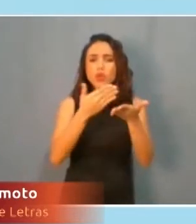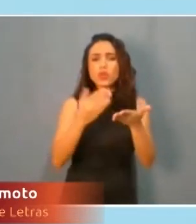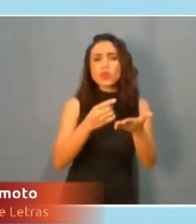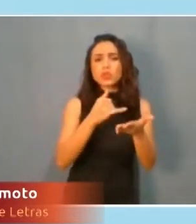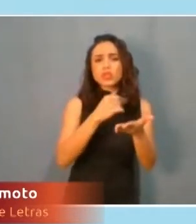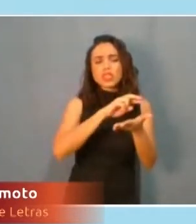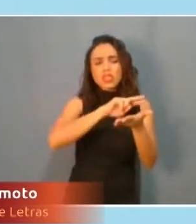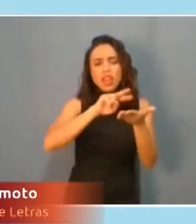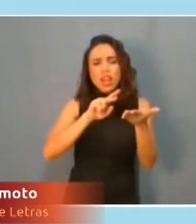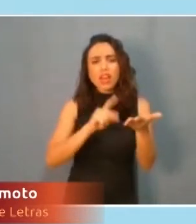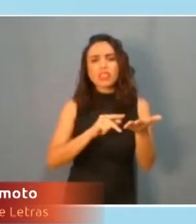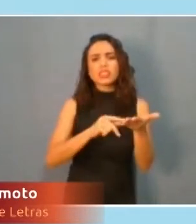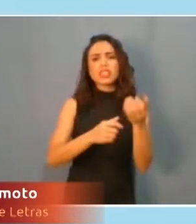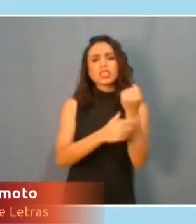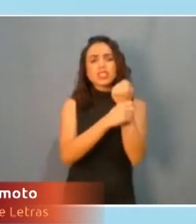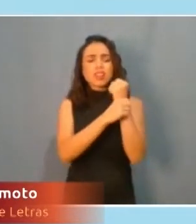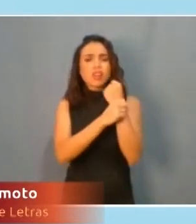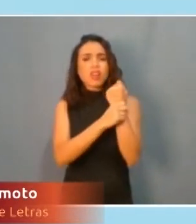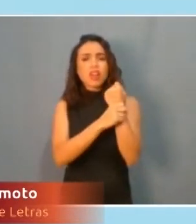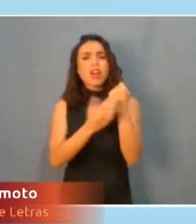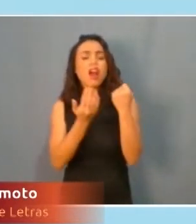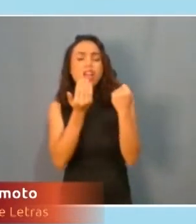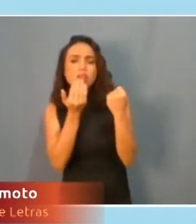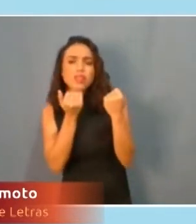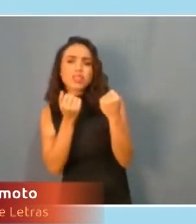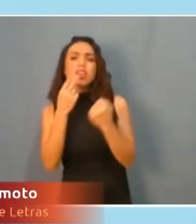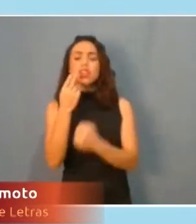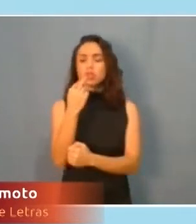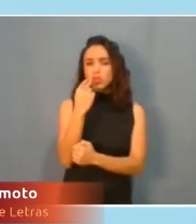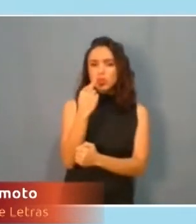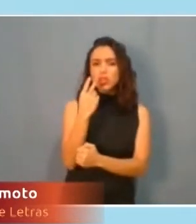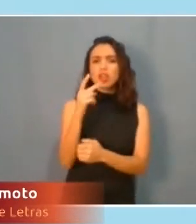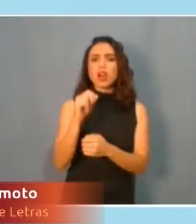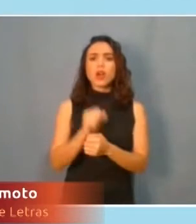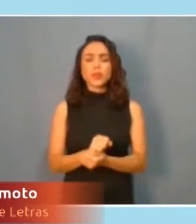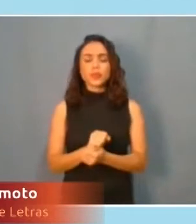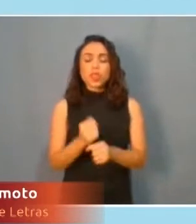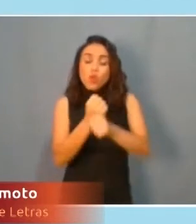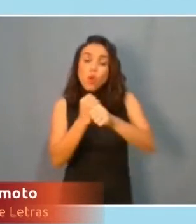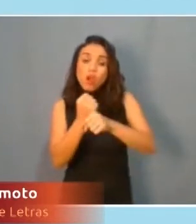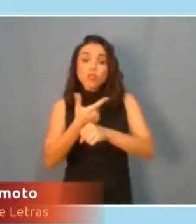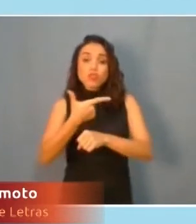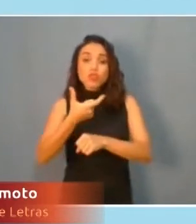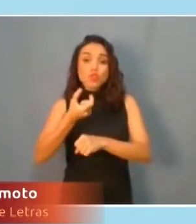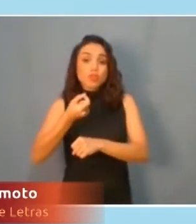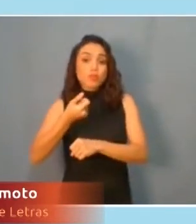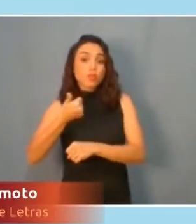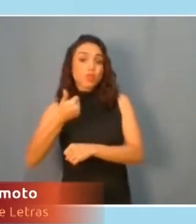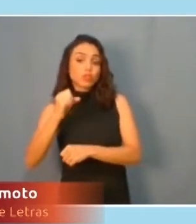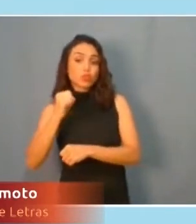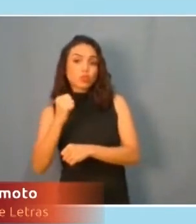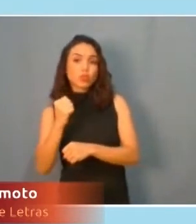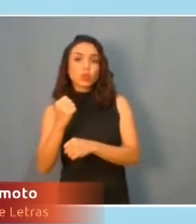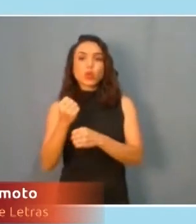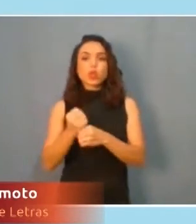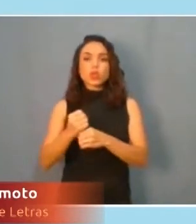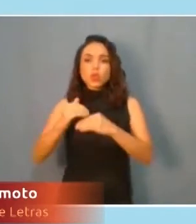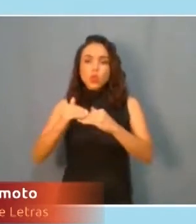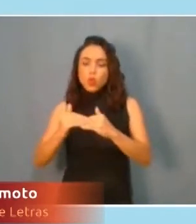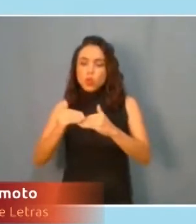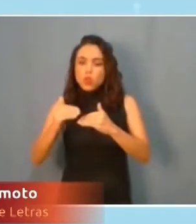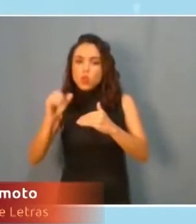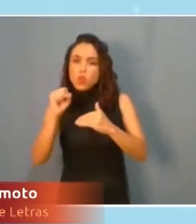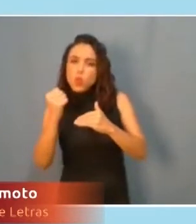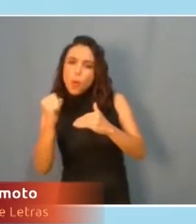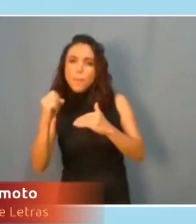Segurança Alimentar e Nutricional. Em 2018, o número de pessoas nessa condição era de